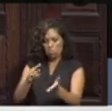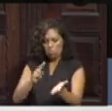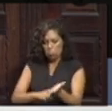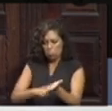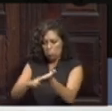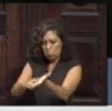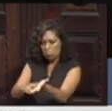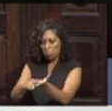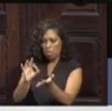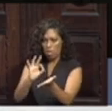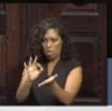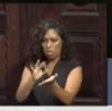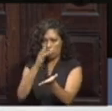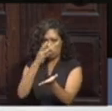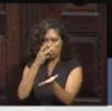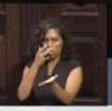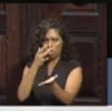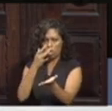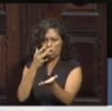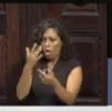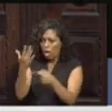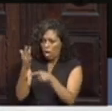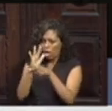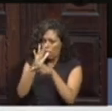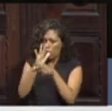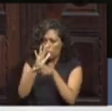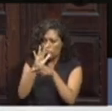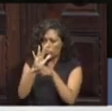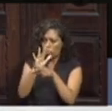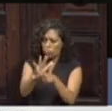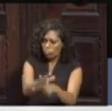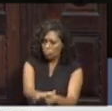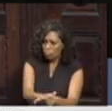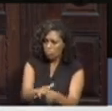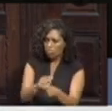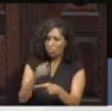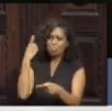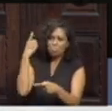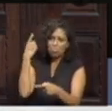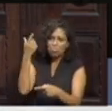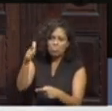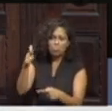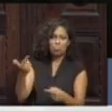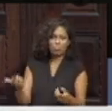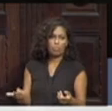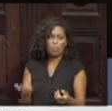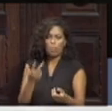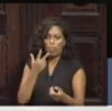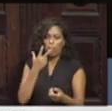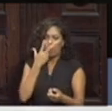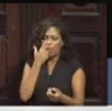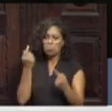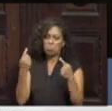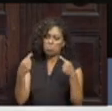porque também tem o projeto, que já falei com Vossa Excelência, que também não foi